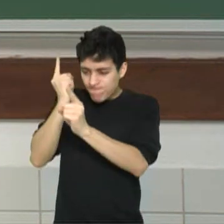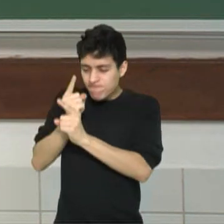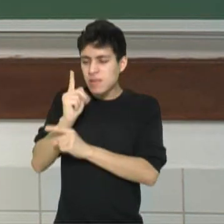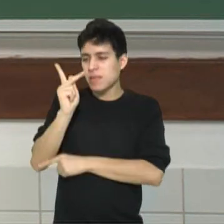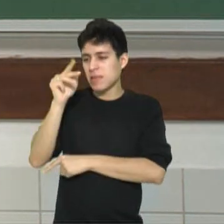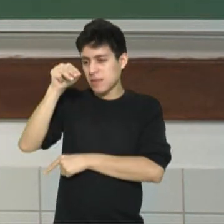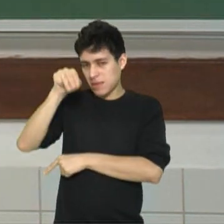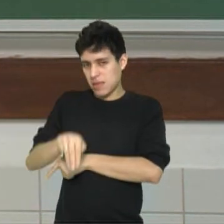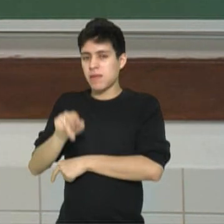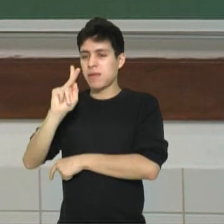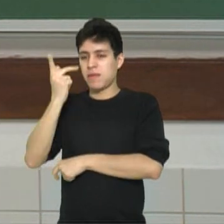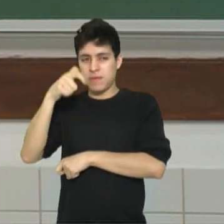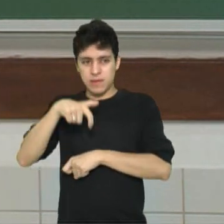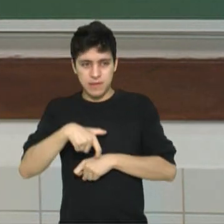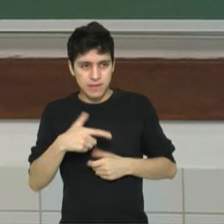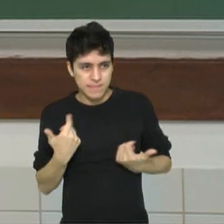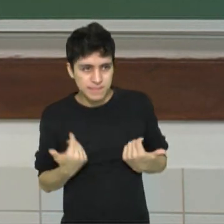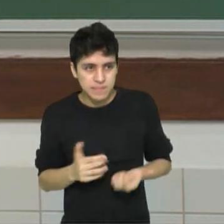hora, tá?